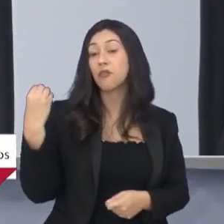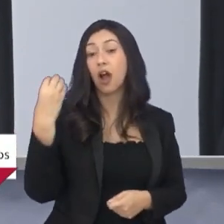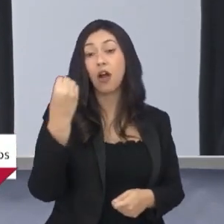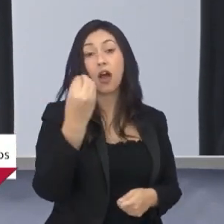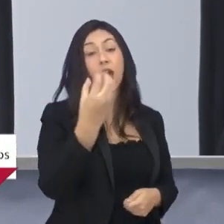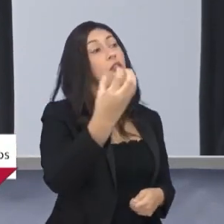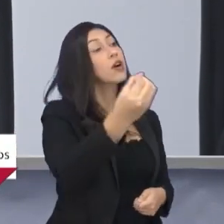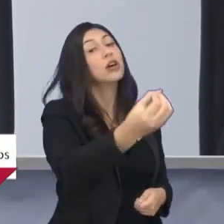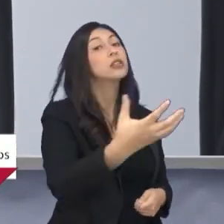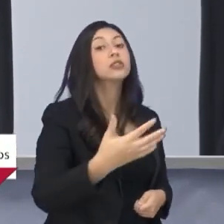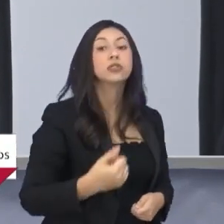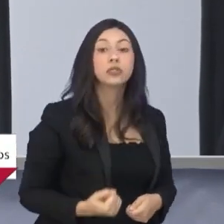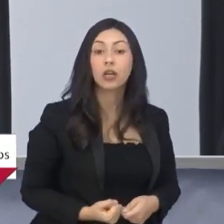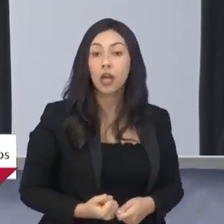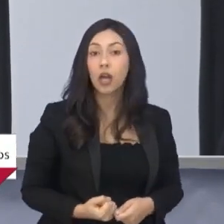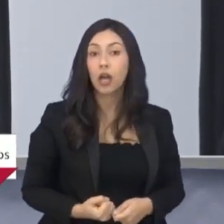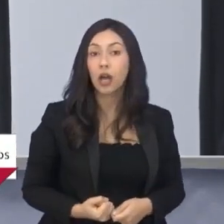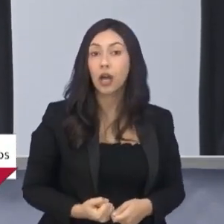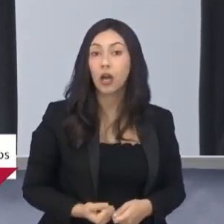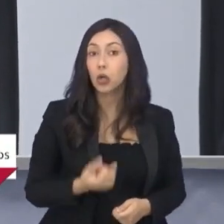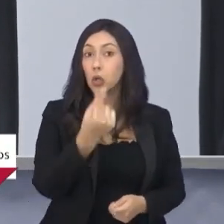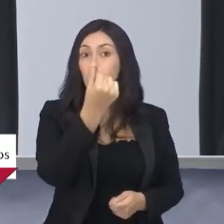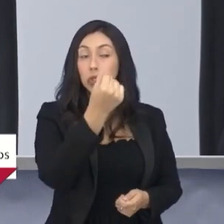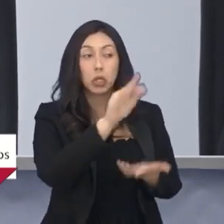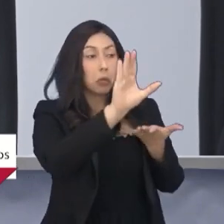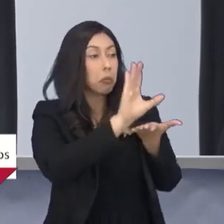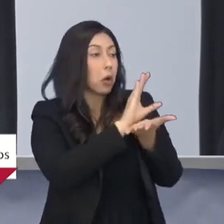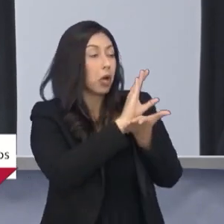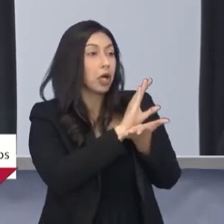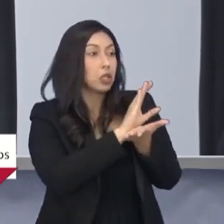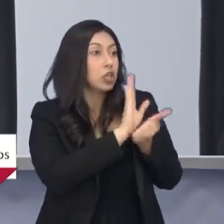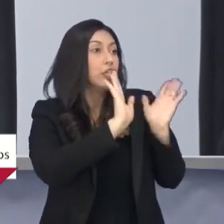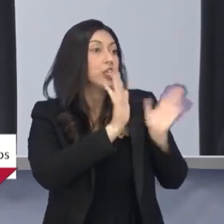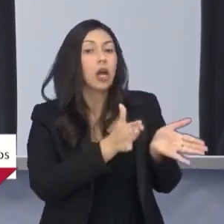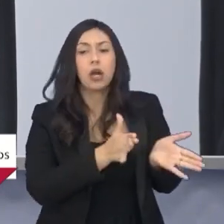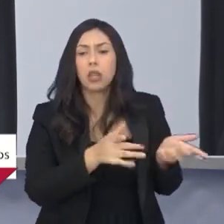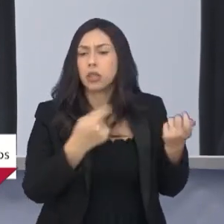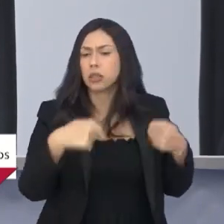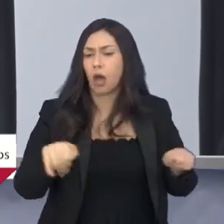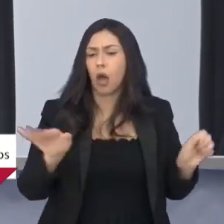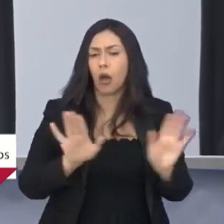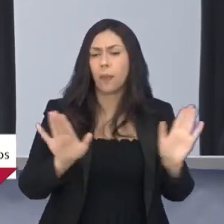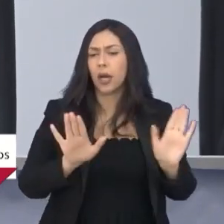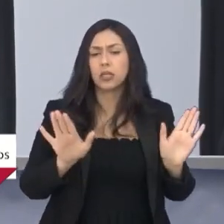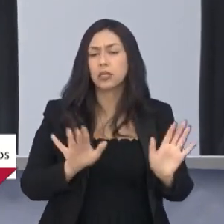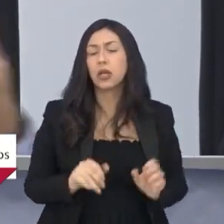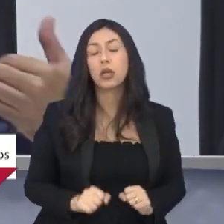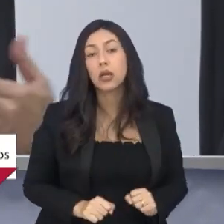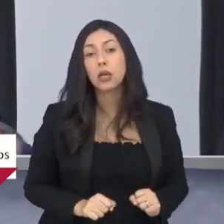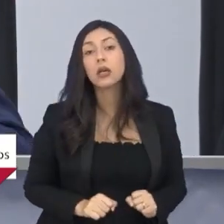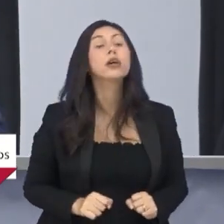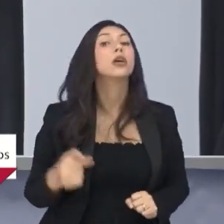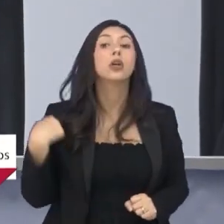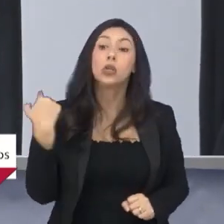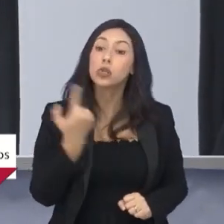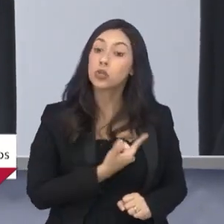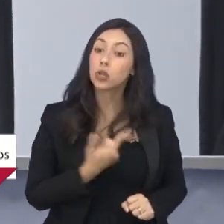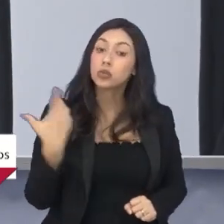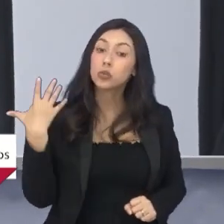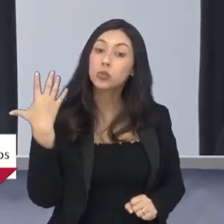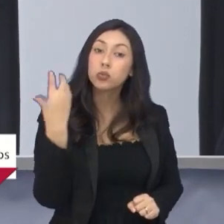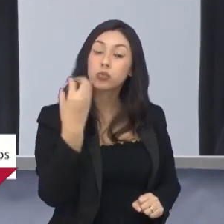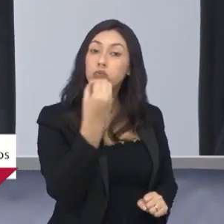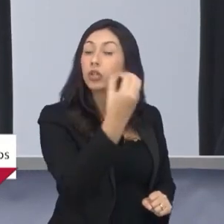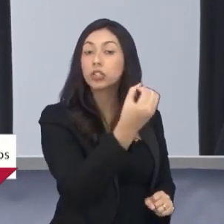com pelo regime de adiantamento onde ele tem que prestar contas nós aqui nós viajamos com